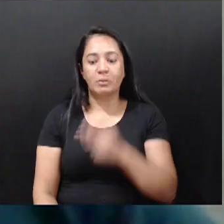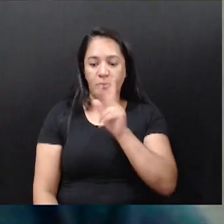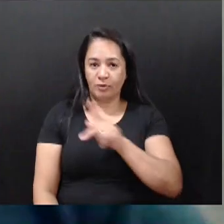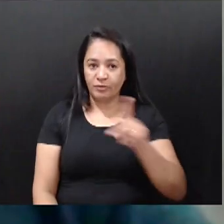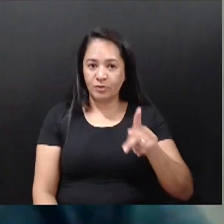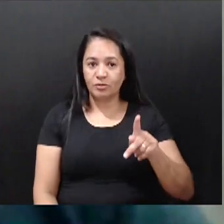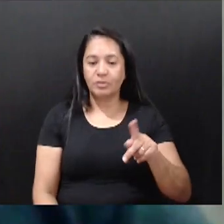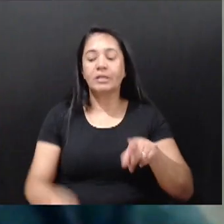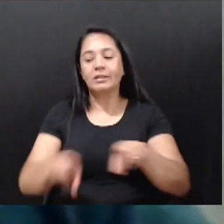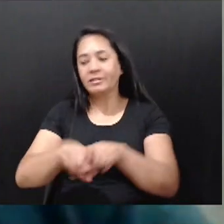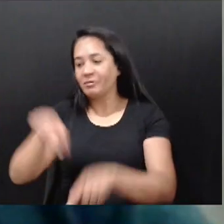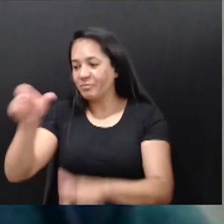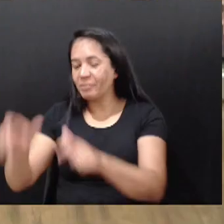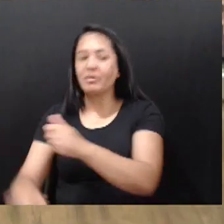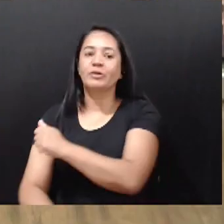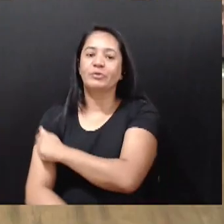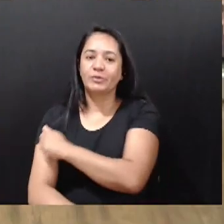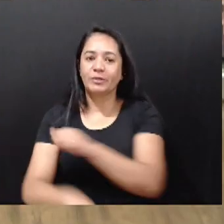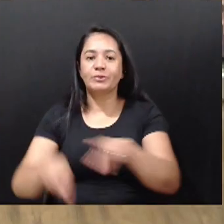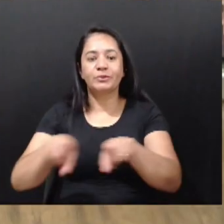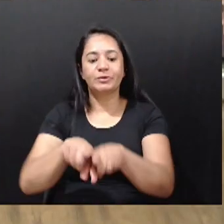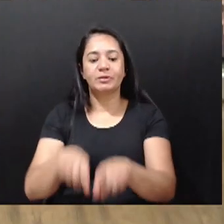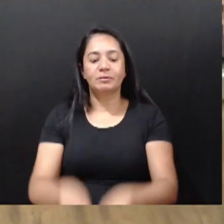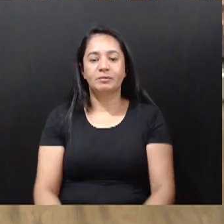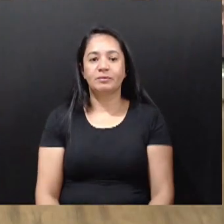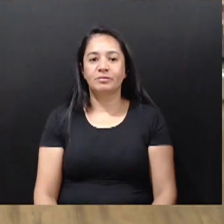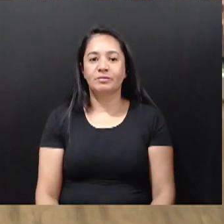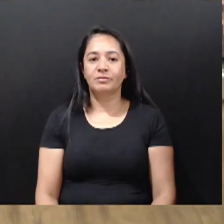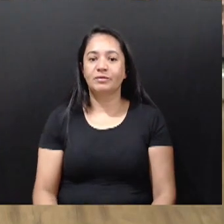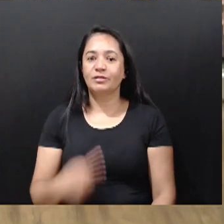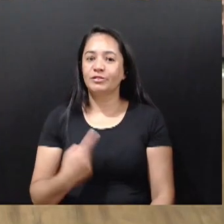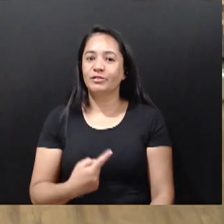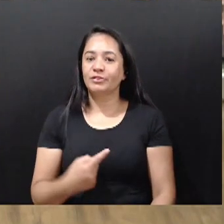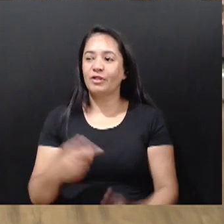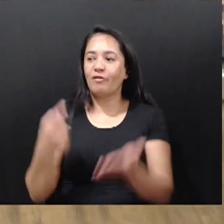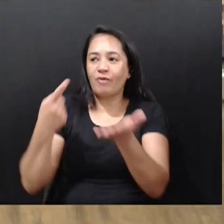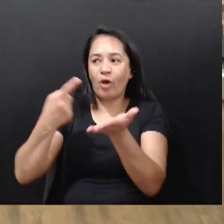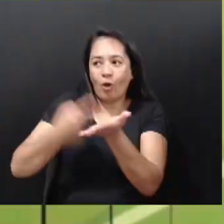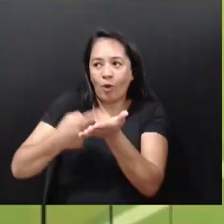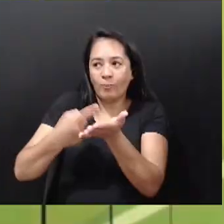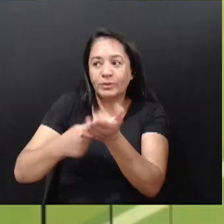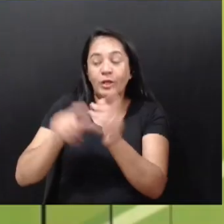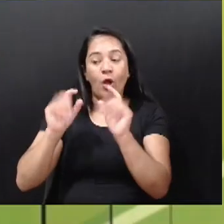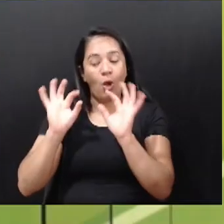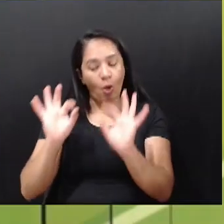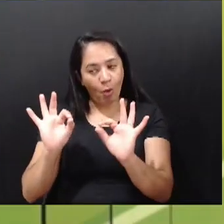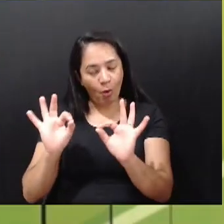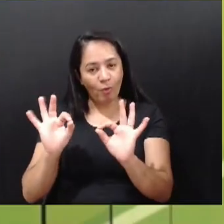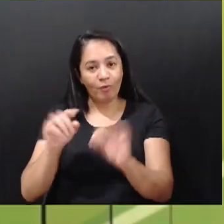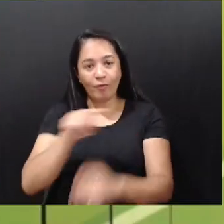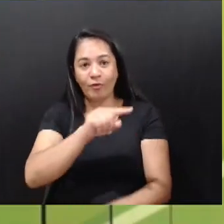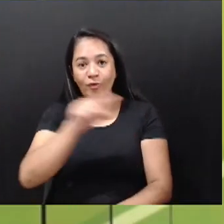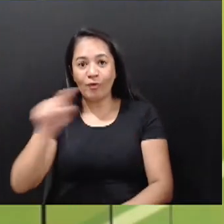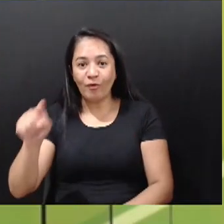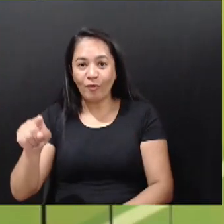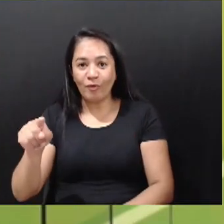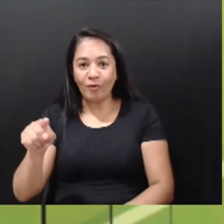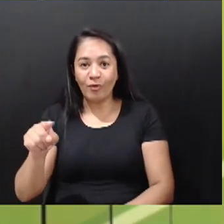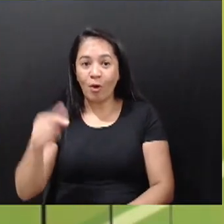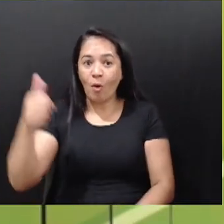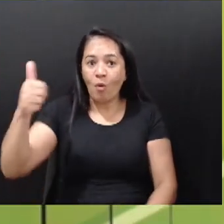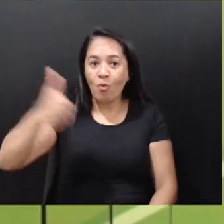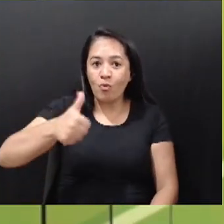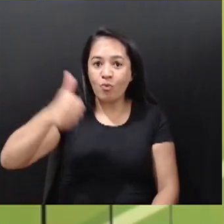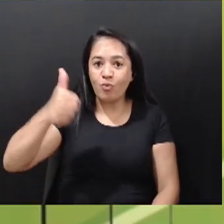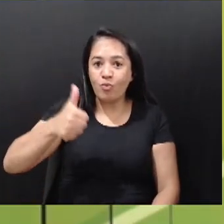também. Professor Rogério, então a gente vai deixar um combinado aqui, olha, quando vocês tiverem o primeiro balanço